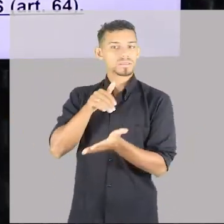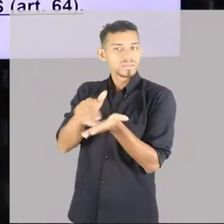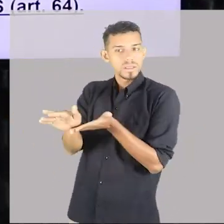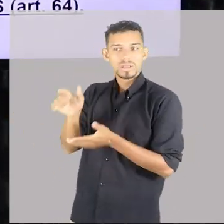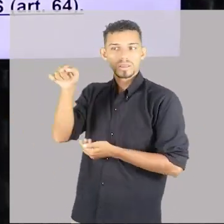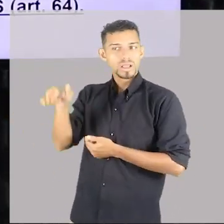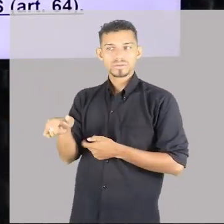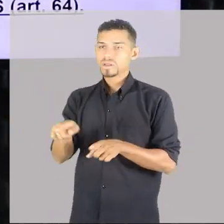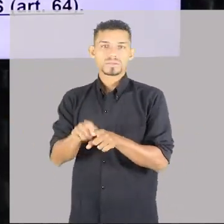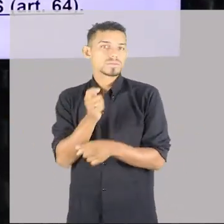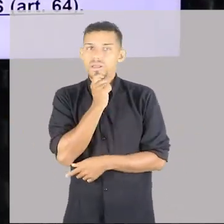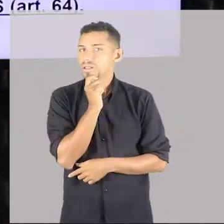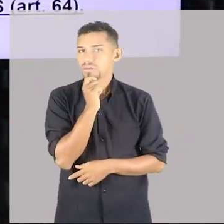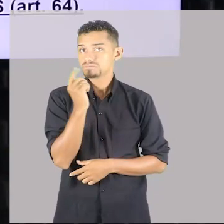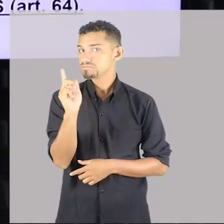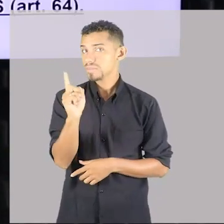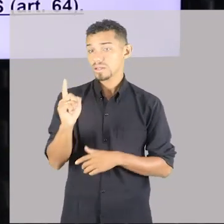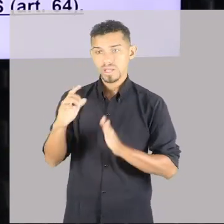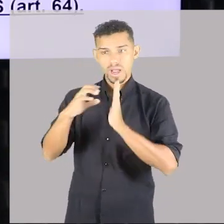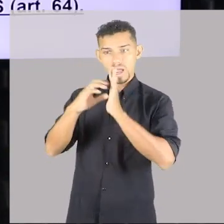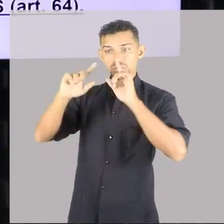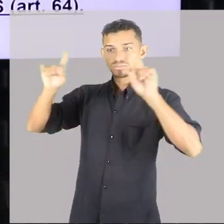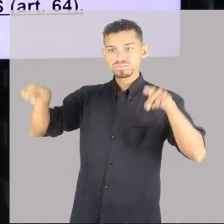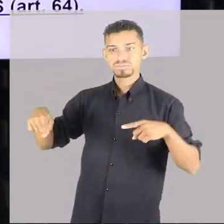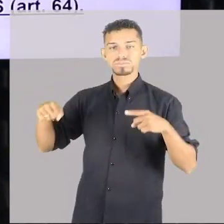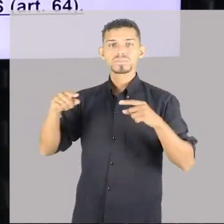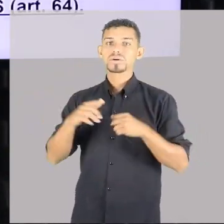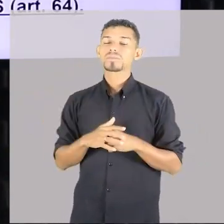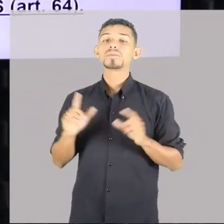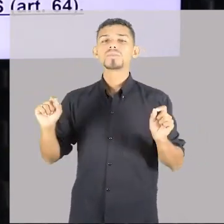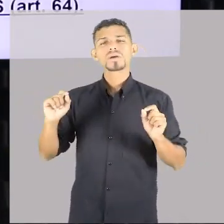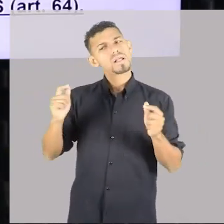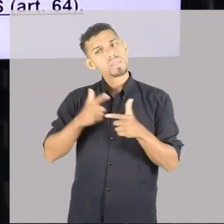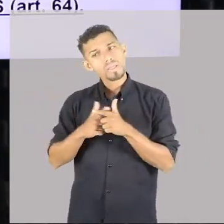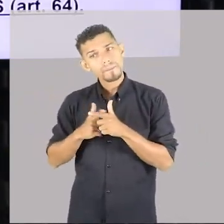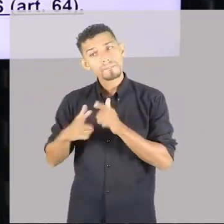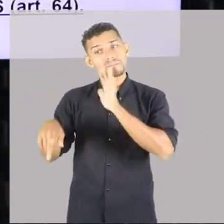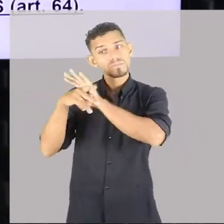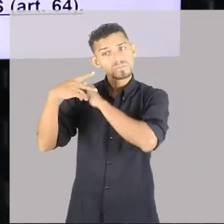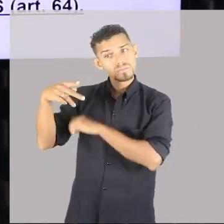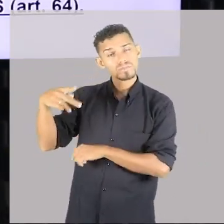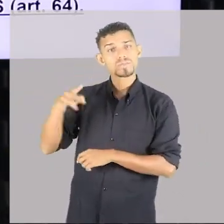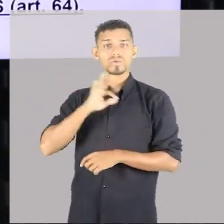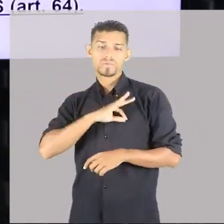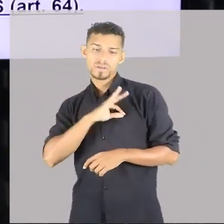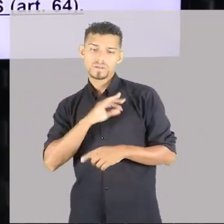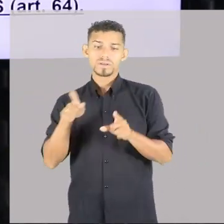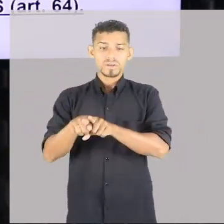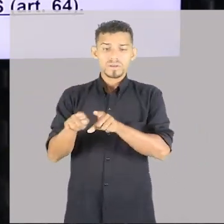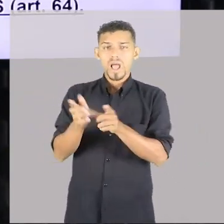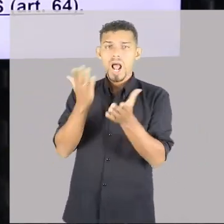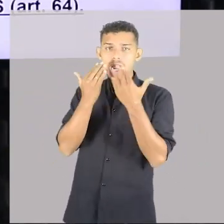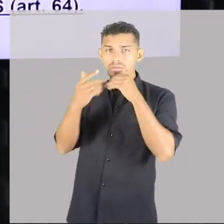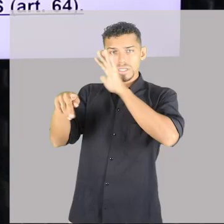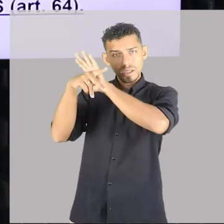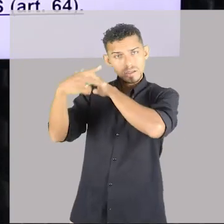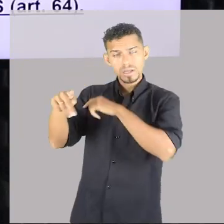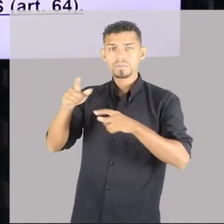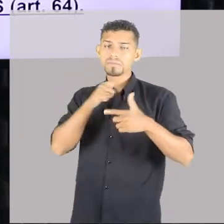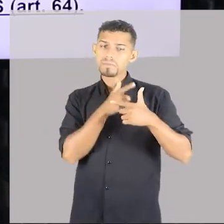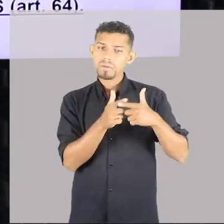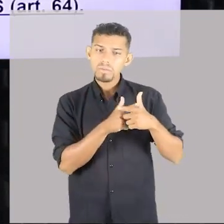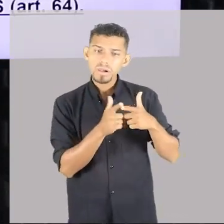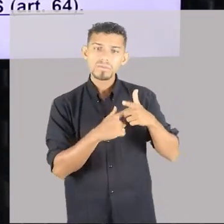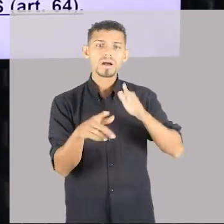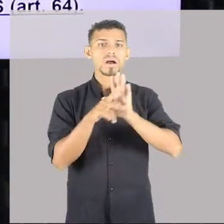da sua função, do seu cargo público. Por que isso? Porque isso geraria prejuízos para ele, prejuízos às verbas alimentares, prejuízos